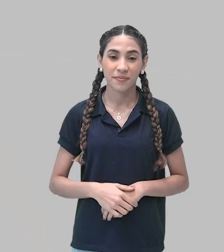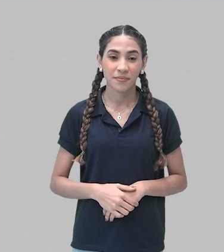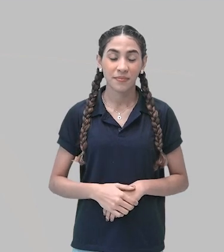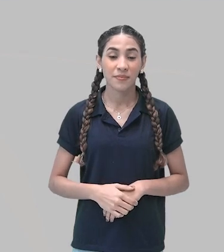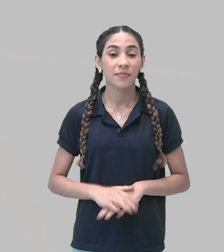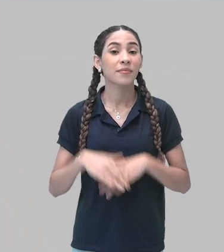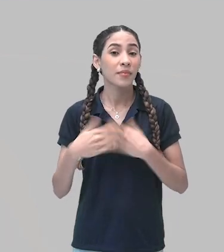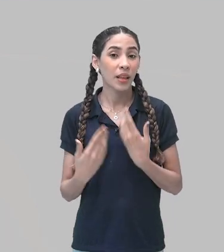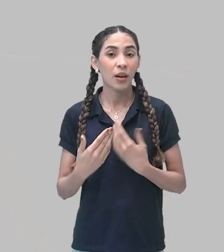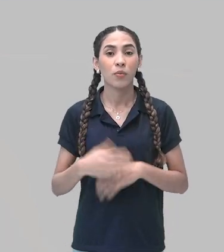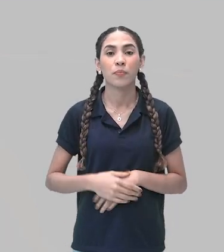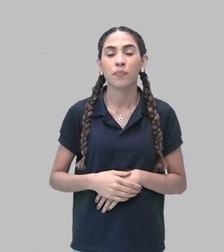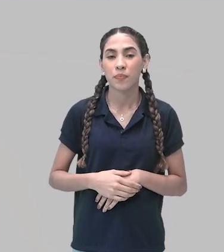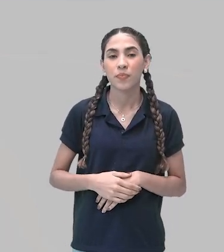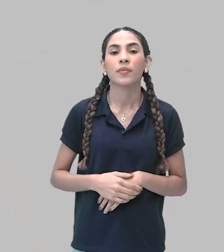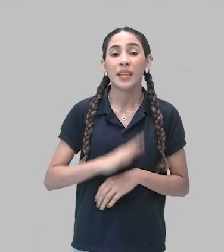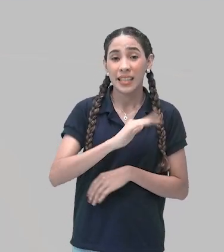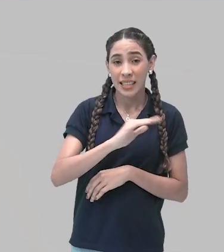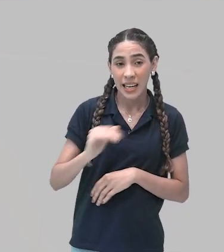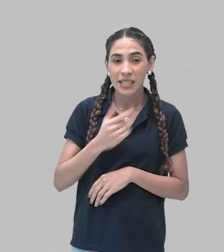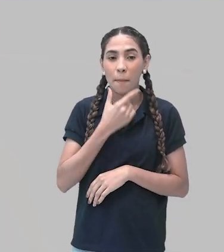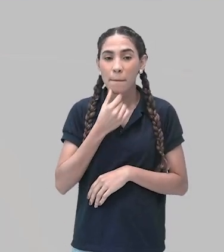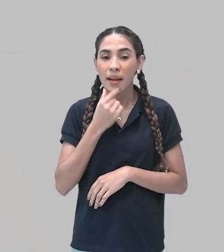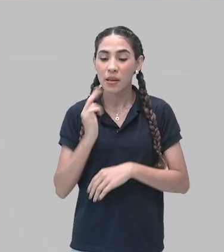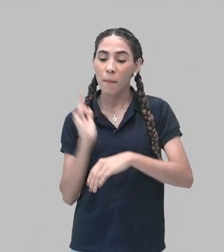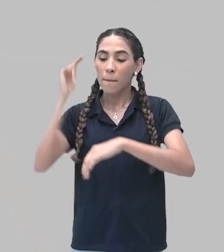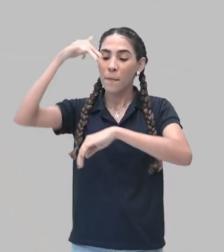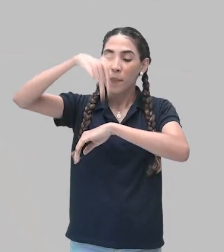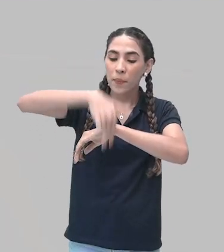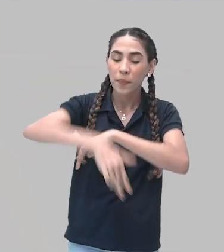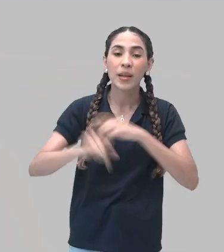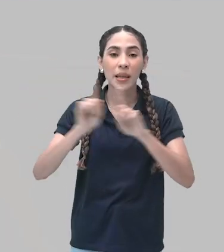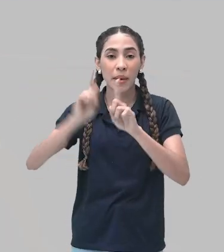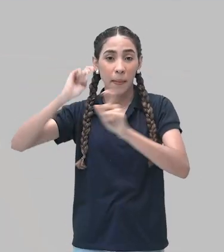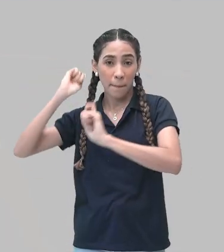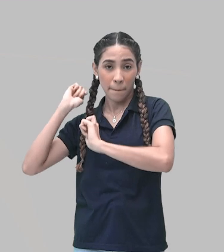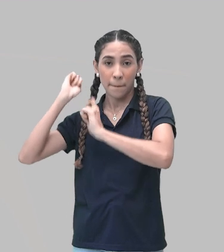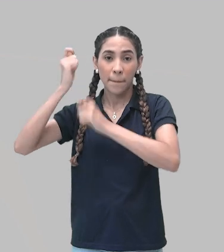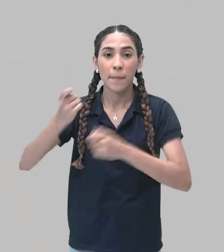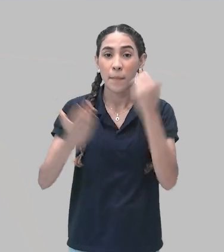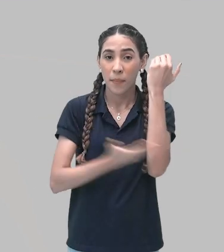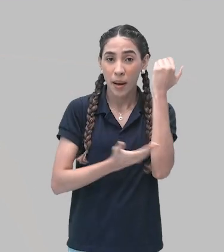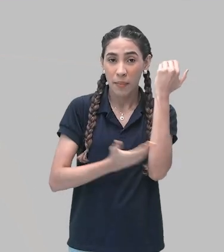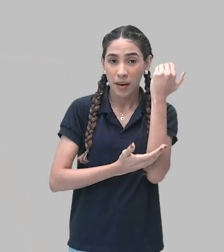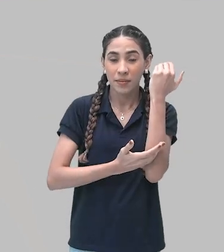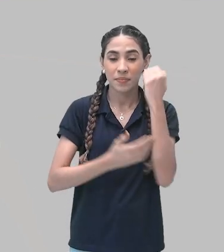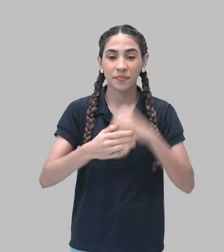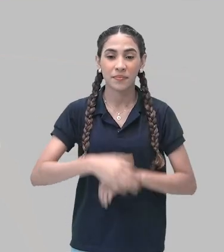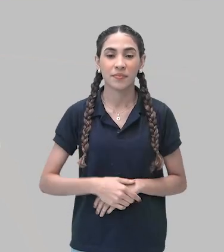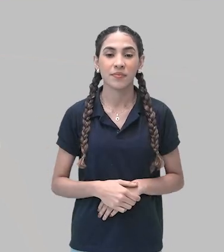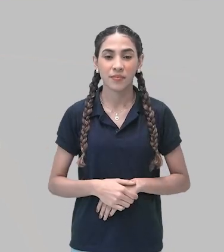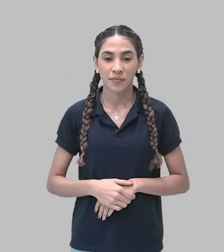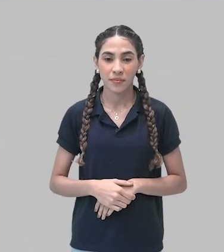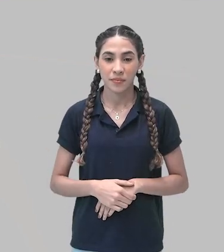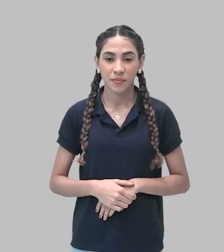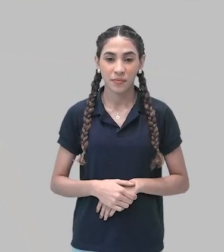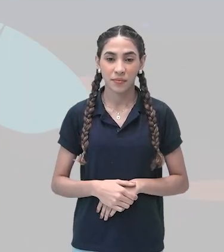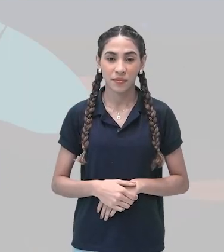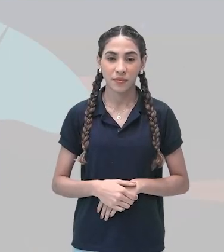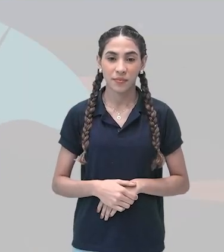E assim que o curumim mergulhou, jogaram também atrás dele talo de canarana.